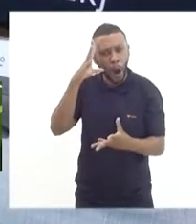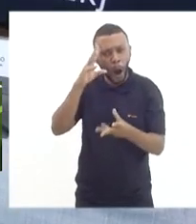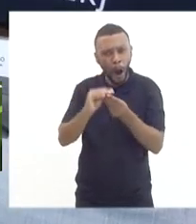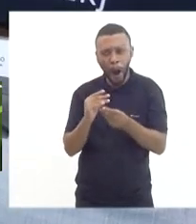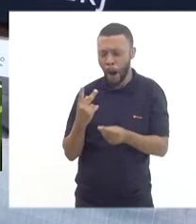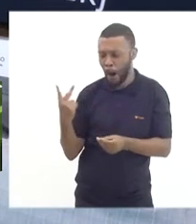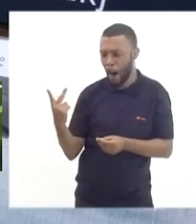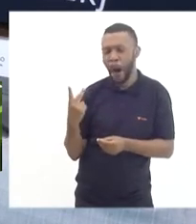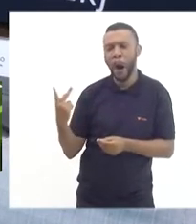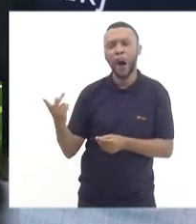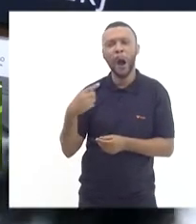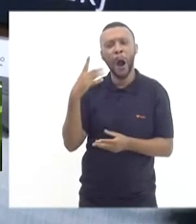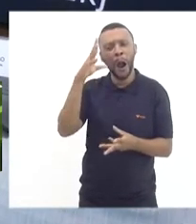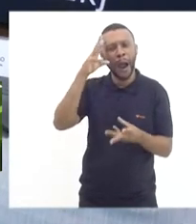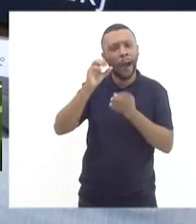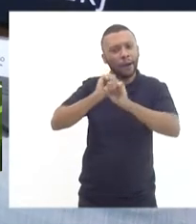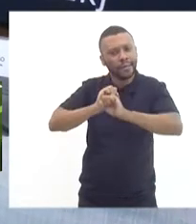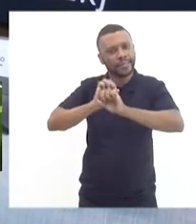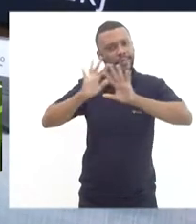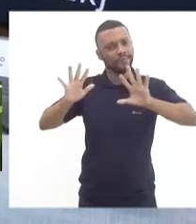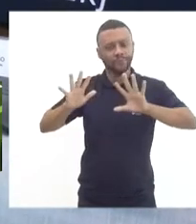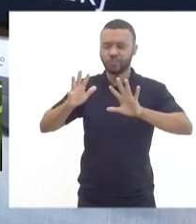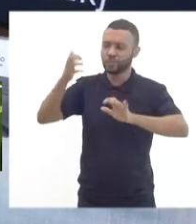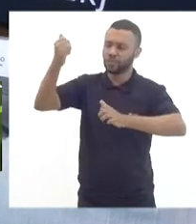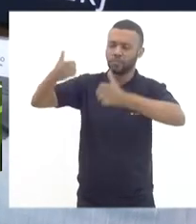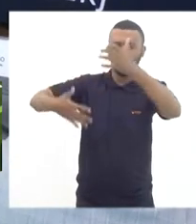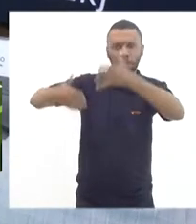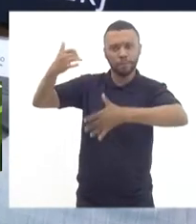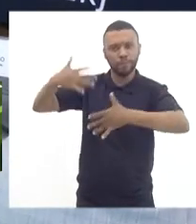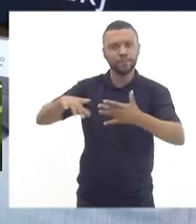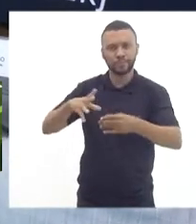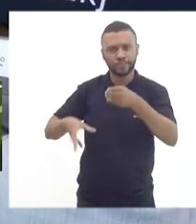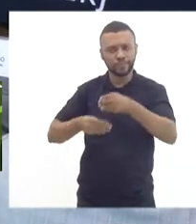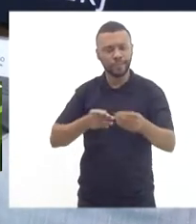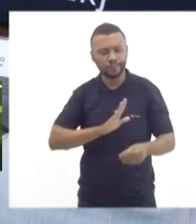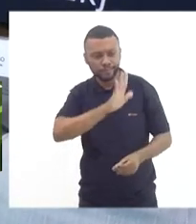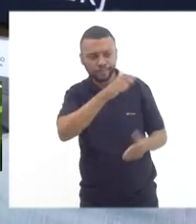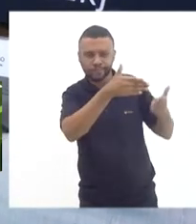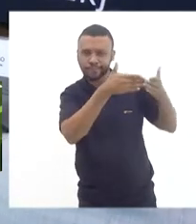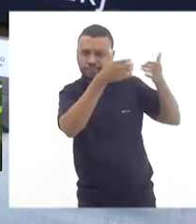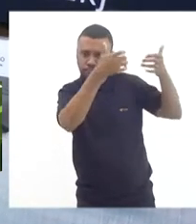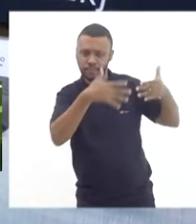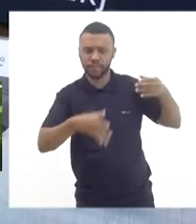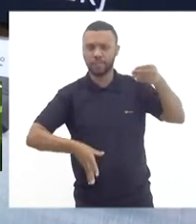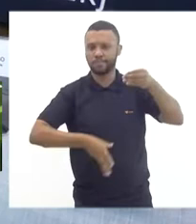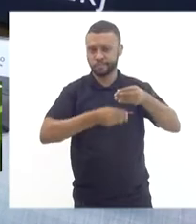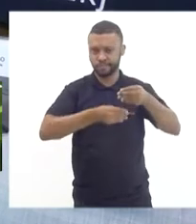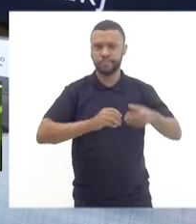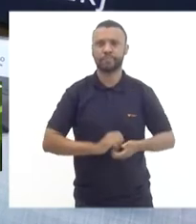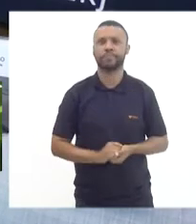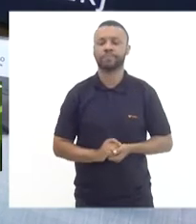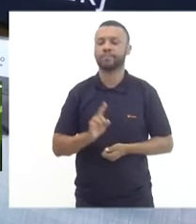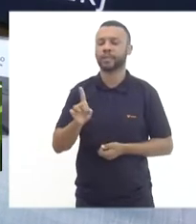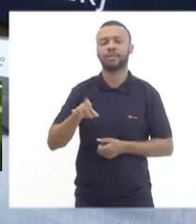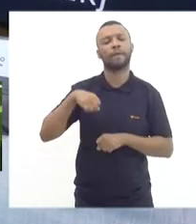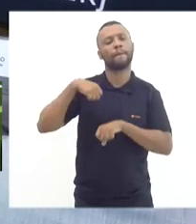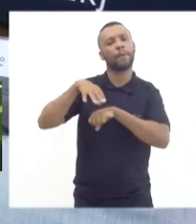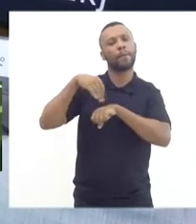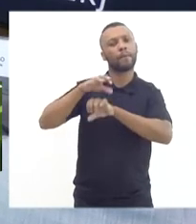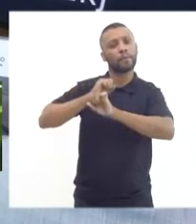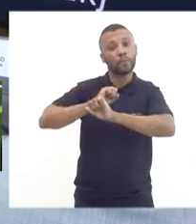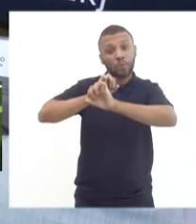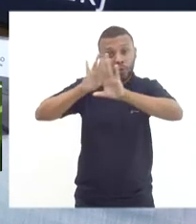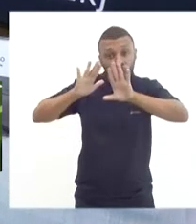deputada Marta Rocha entendemos. Estamos aqui fazendo a correção. Me permita, presidente, o que é só esse esclarecimento do deputado